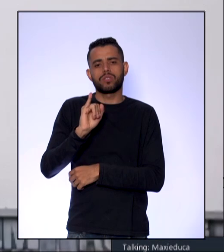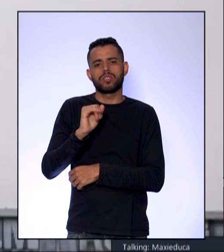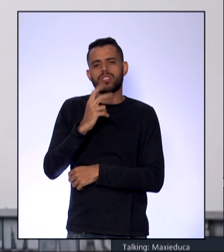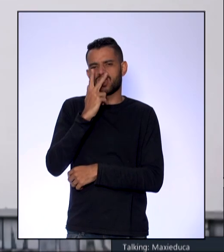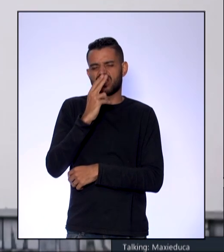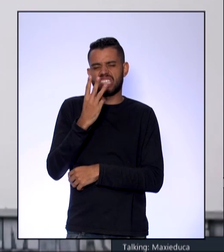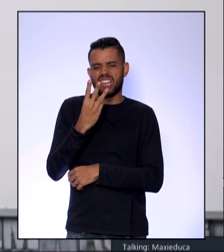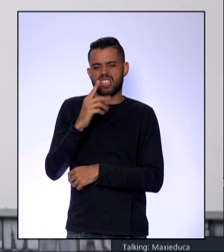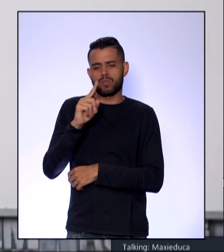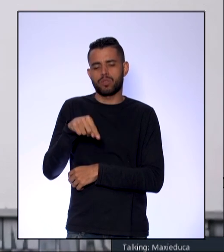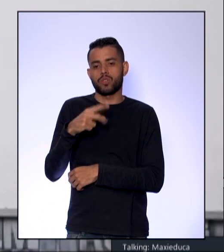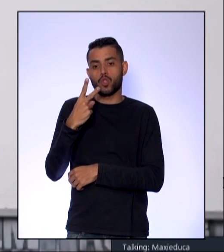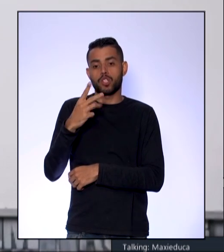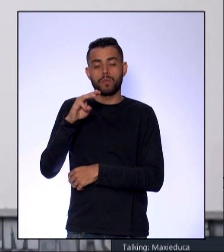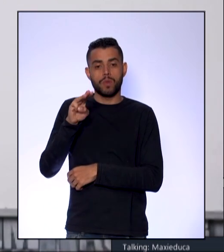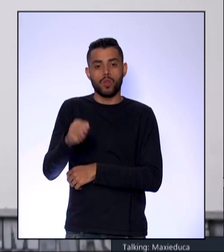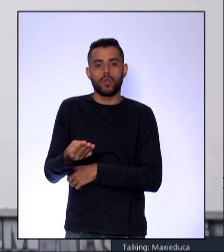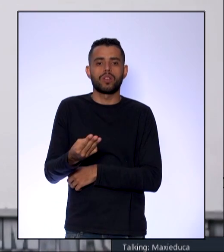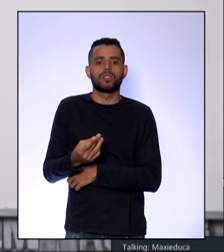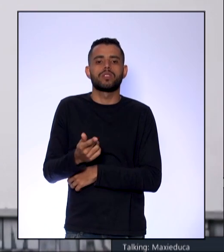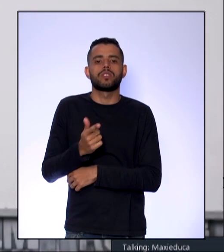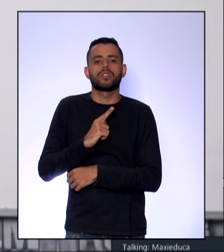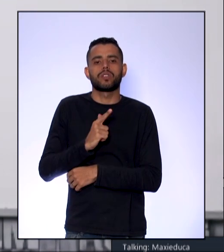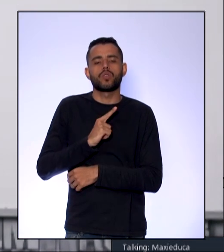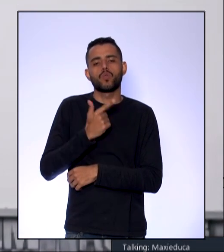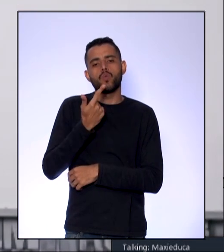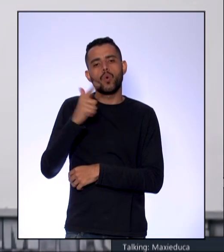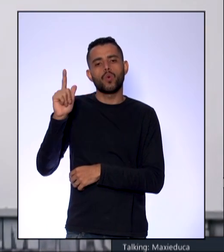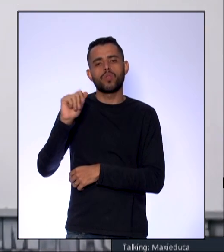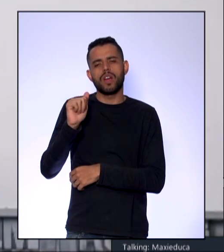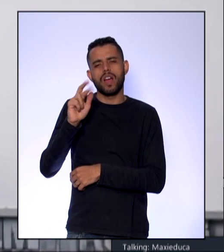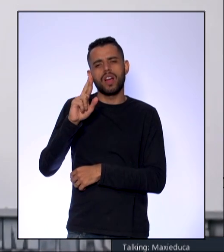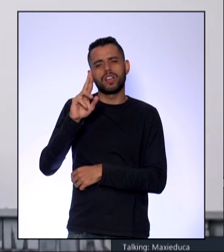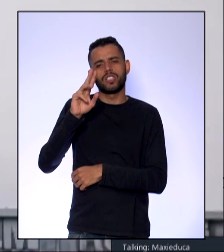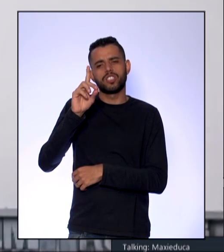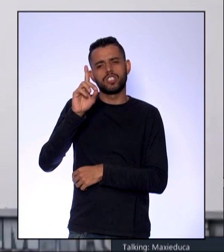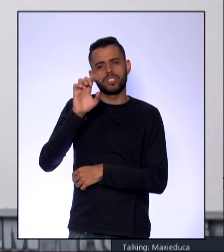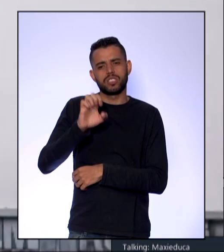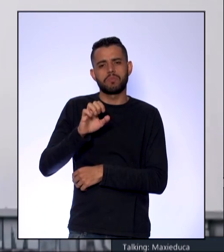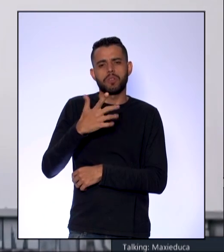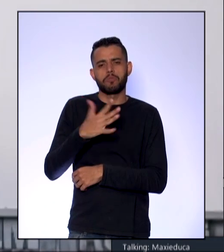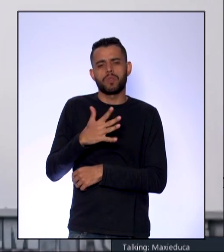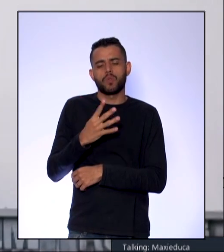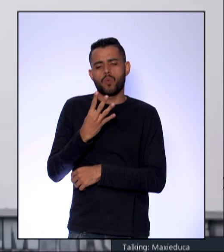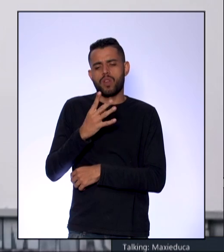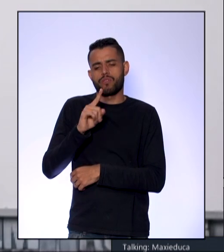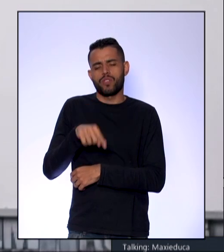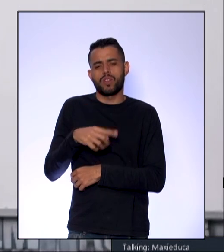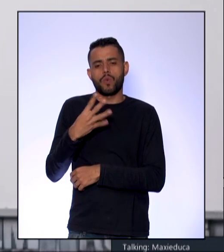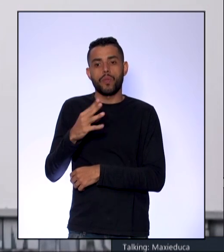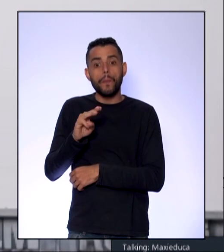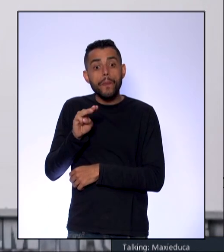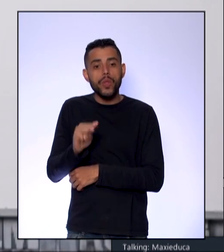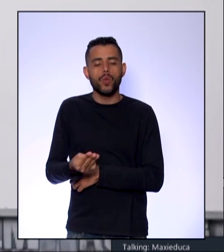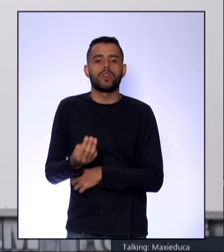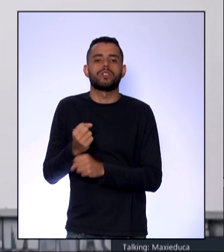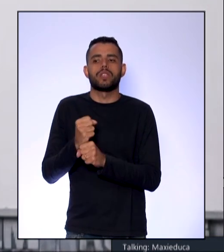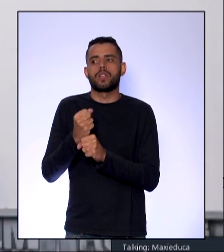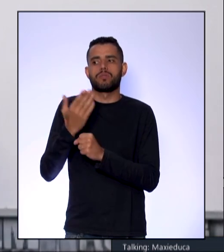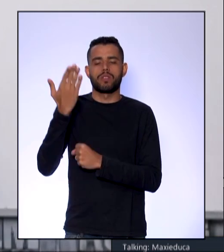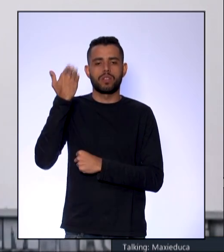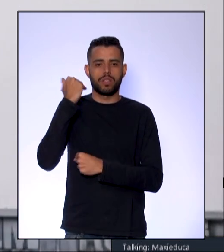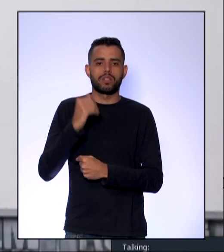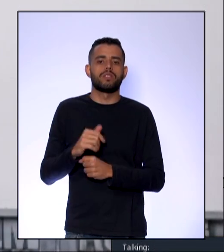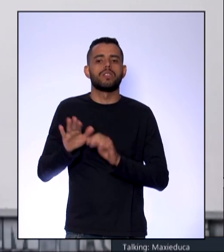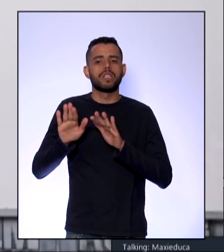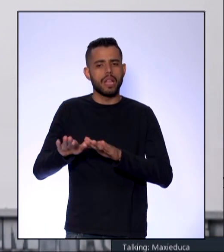3,2 milhões de anos, e agora nós temos o Ard, datado ali de aproximadamente 4,4 milhões de anos. Então, está